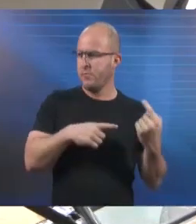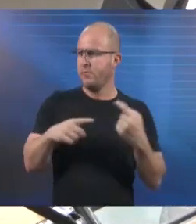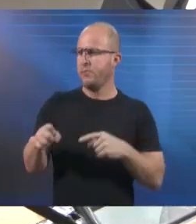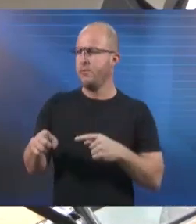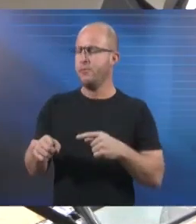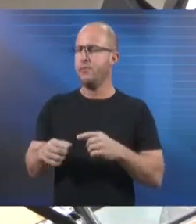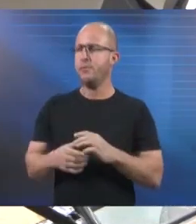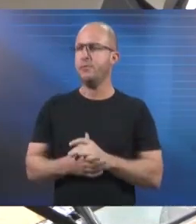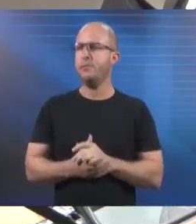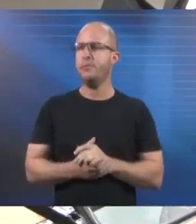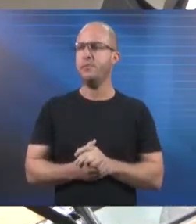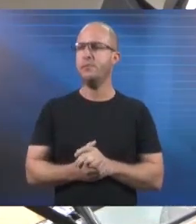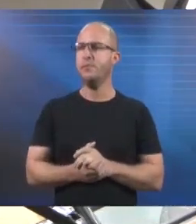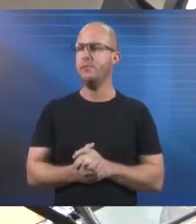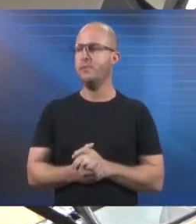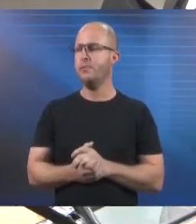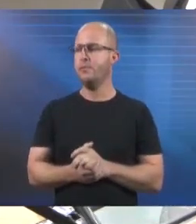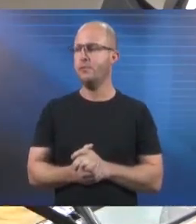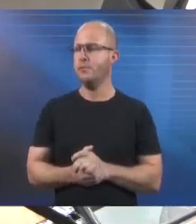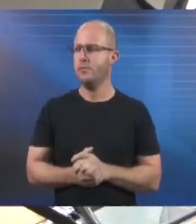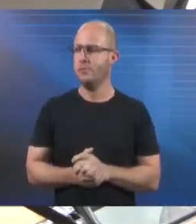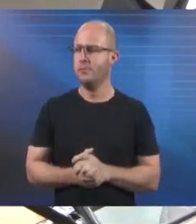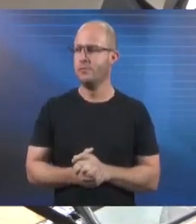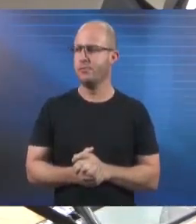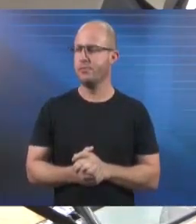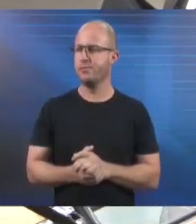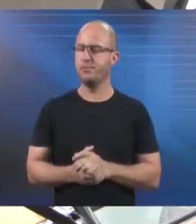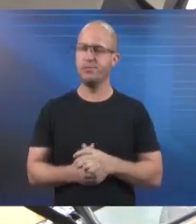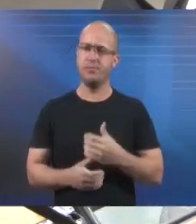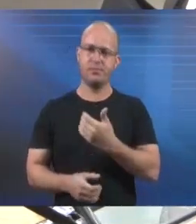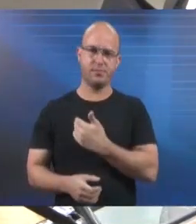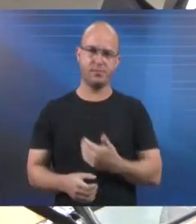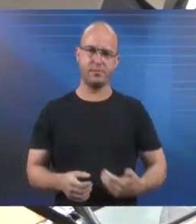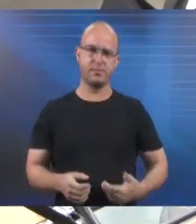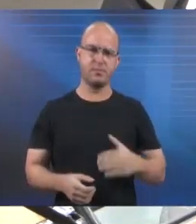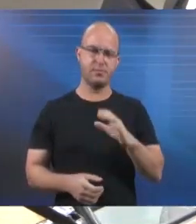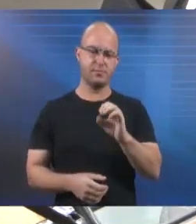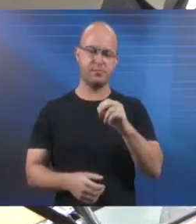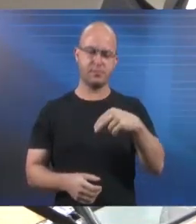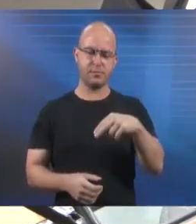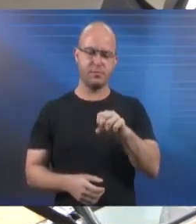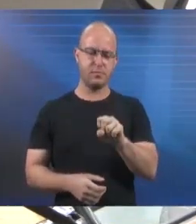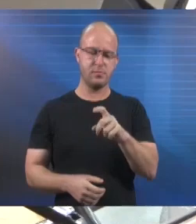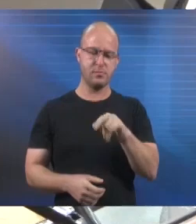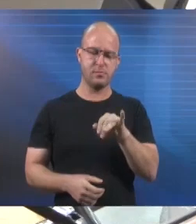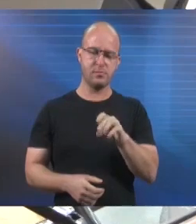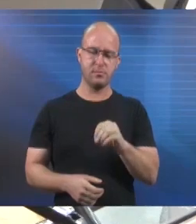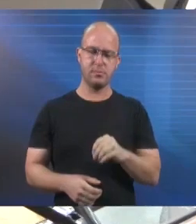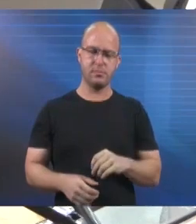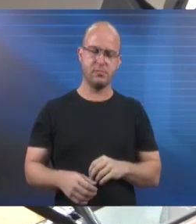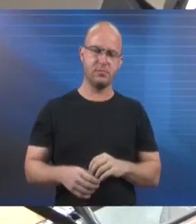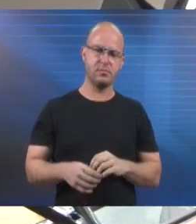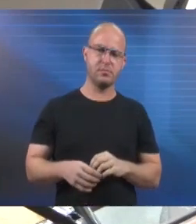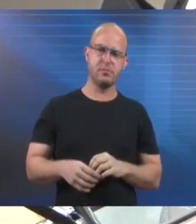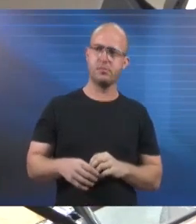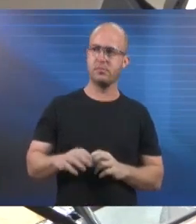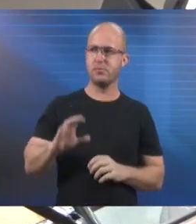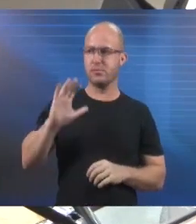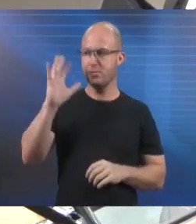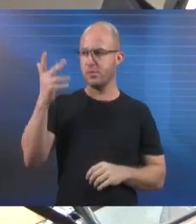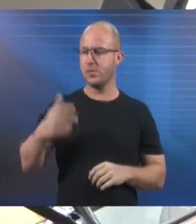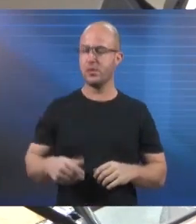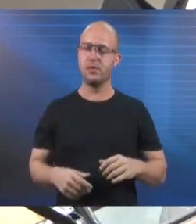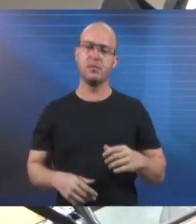o governo tivesse conspirando pra obra não acontecer isto não é